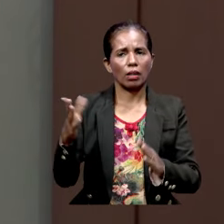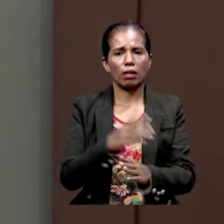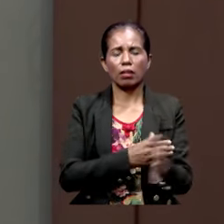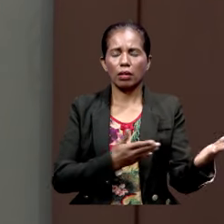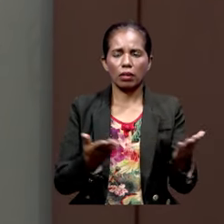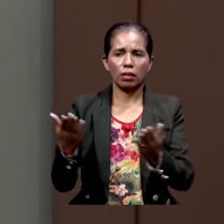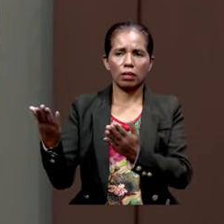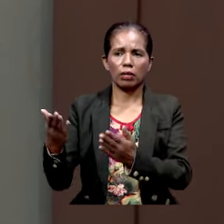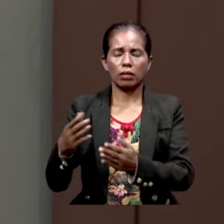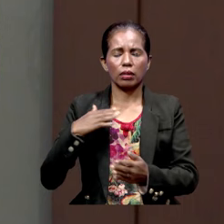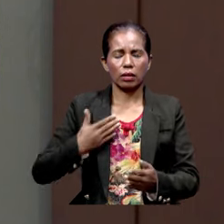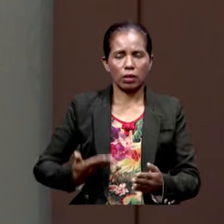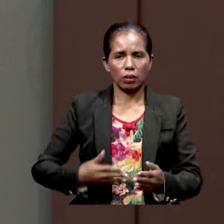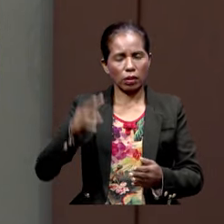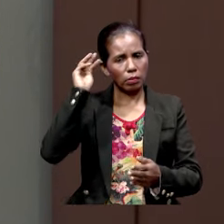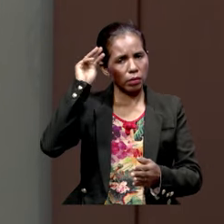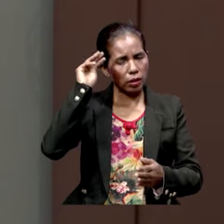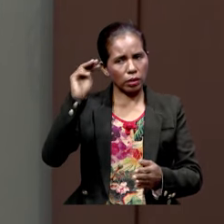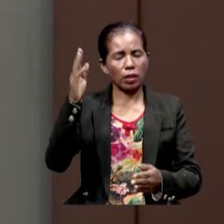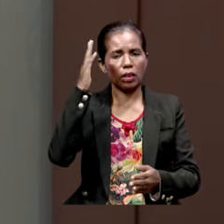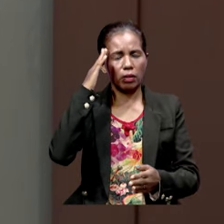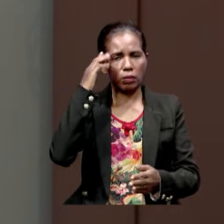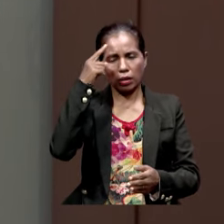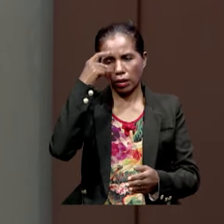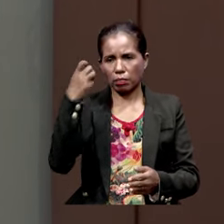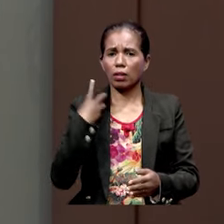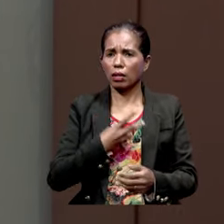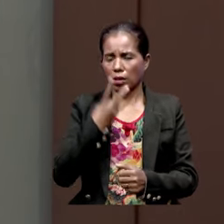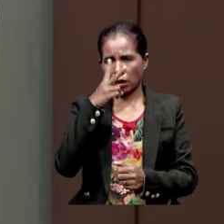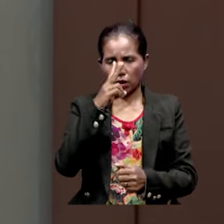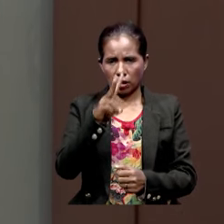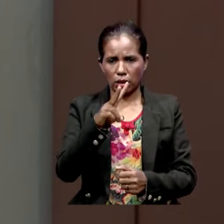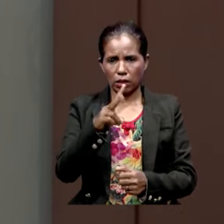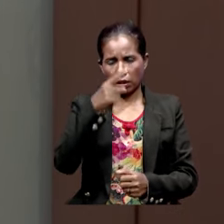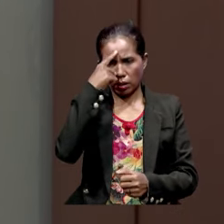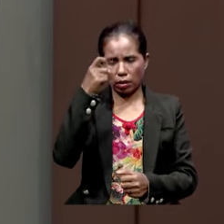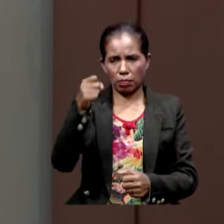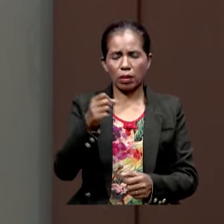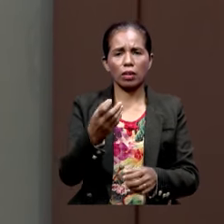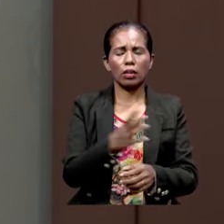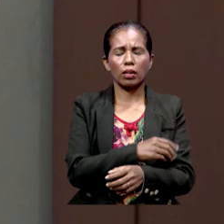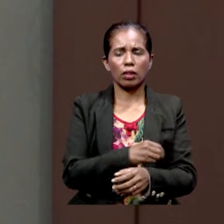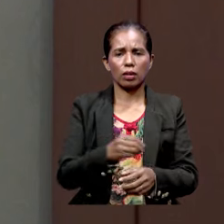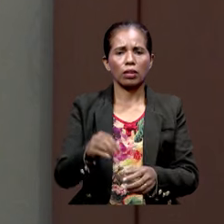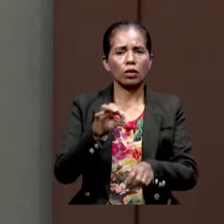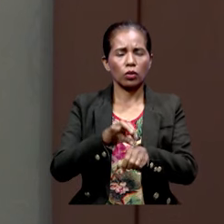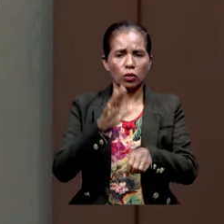orientasao senyora ministra nia hanui mos tamba itahare kata susukne itahare